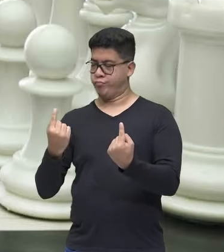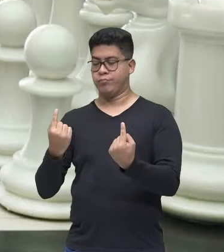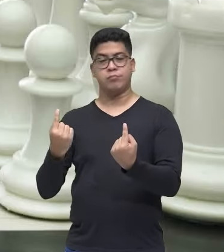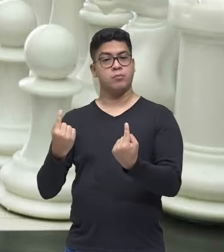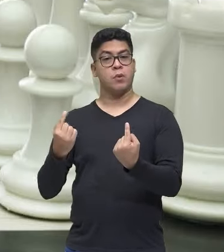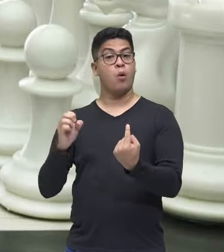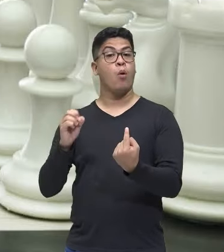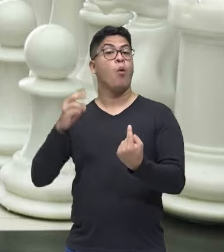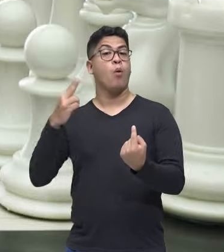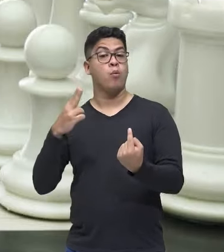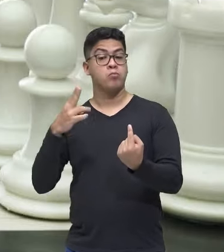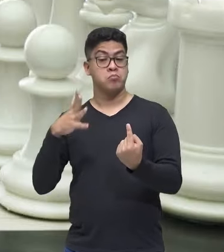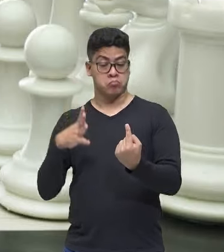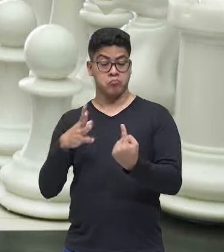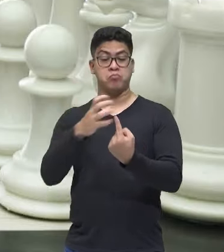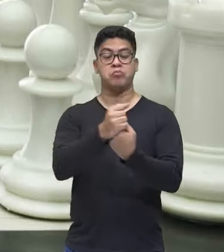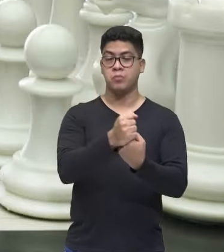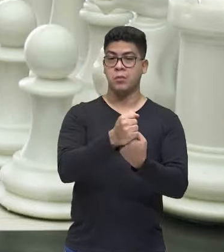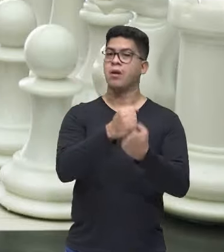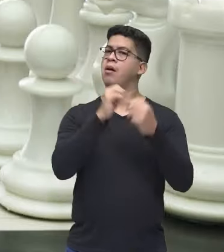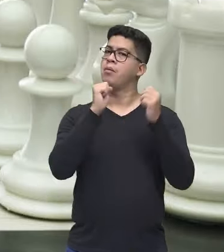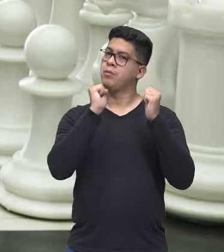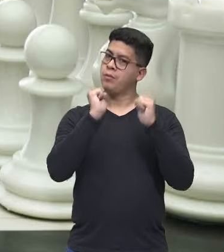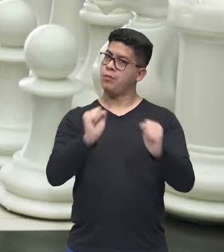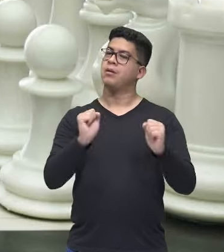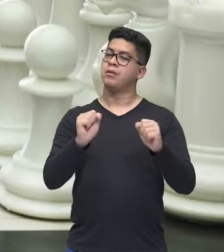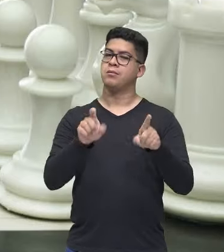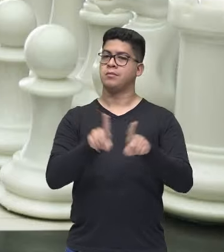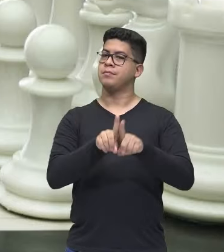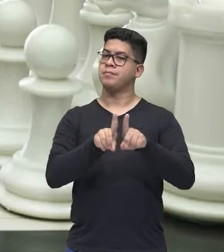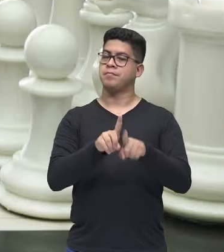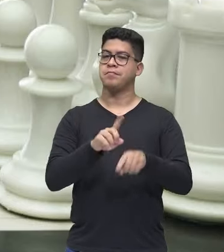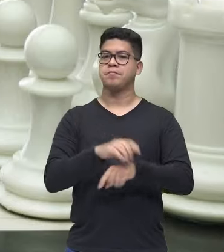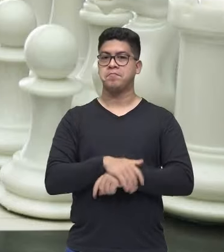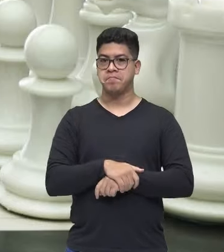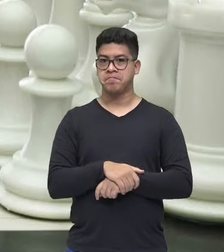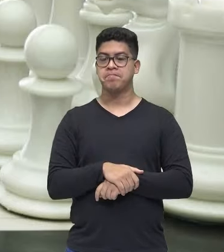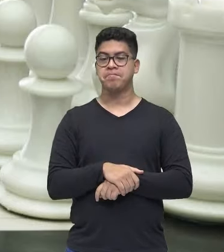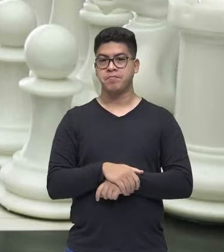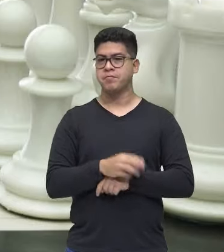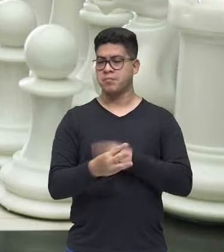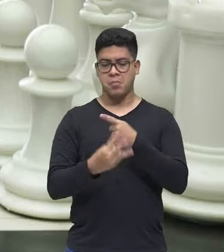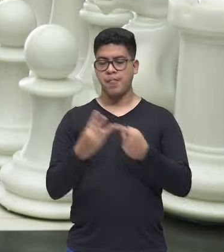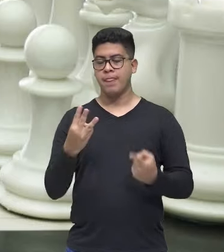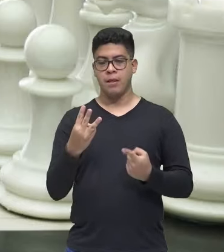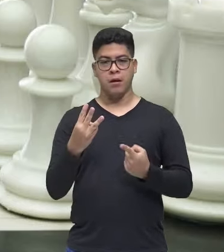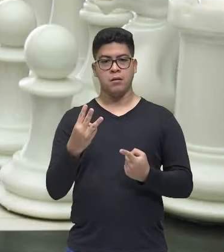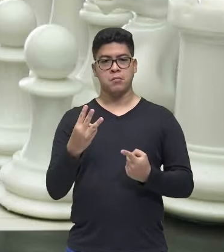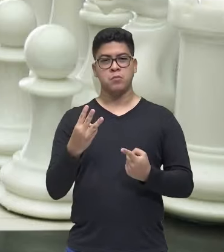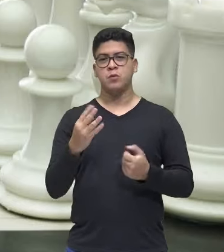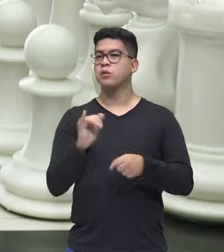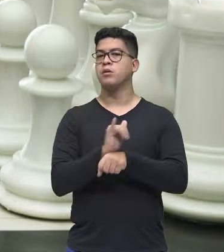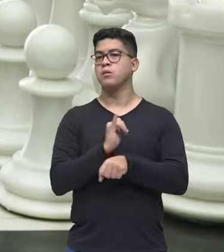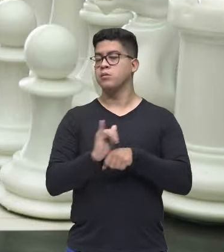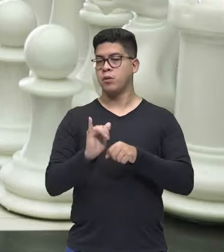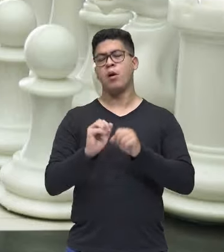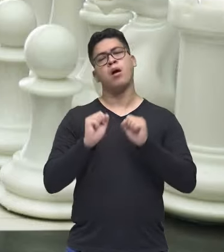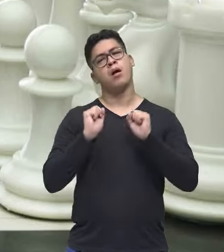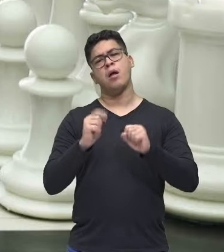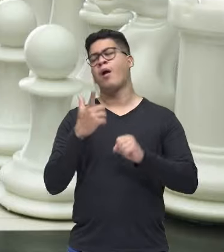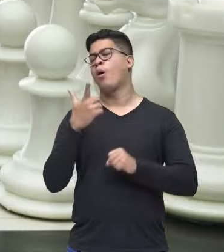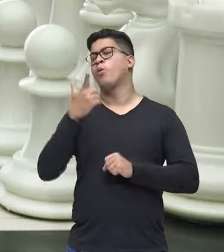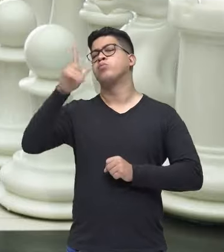está, ou capturando essa peça que está ameaçando o rei. Então, são três formas que você tem de proteger o seu rei. Mas isso fica um